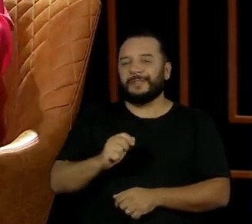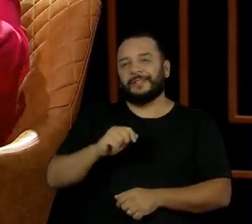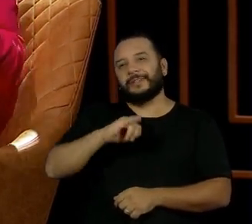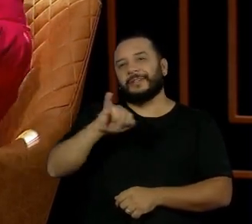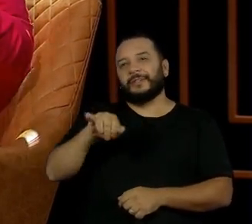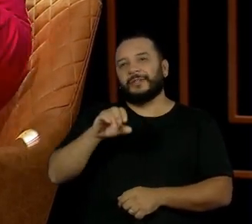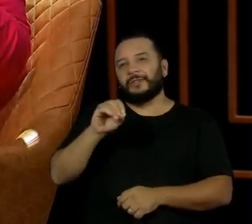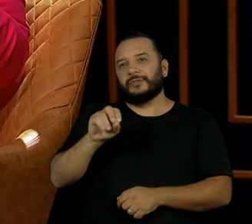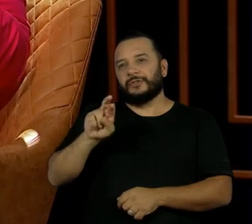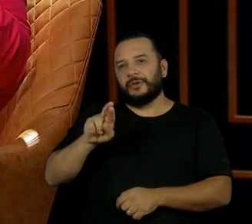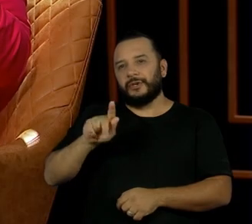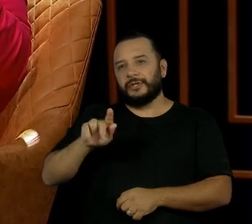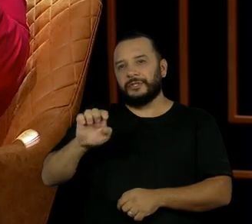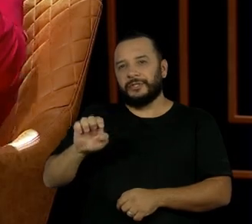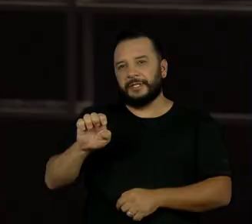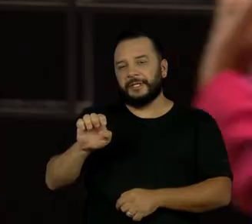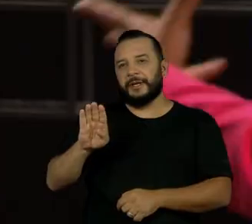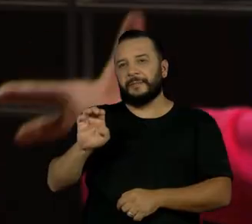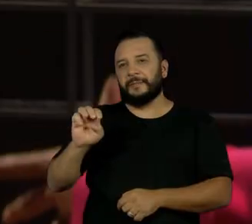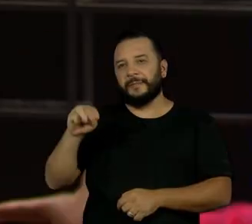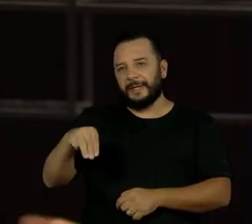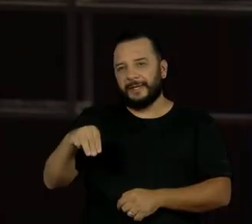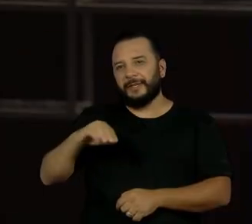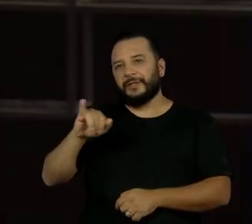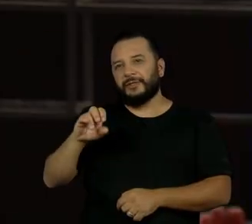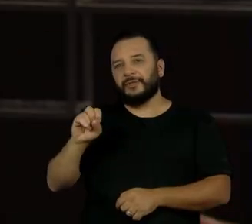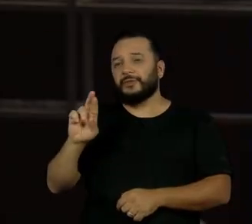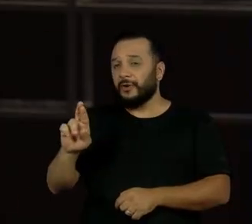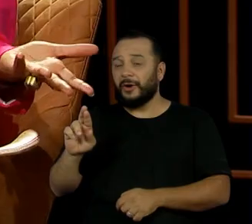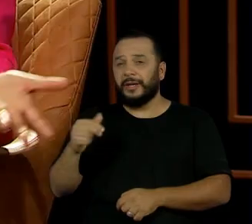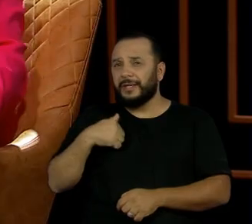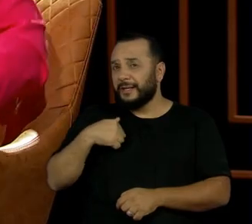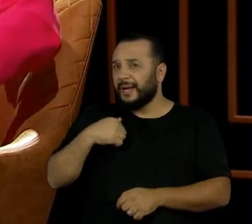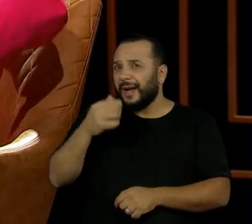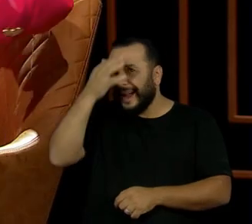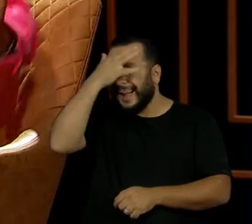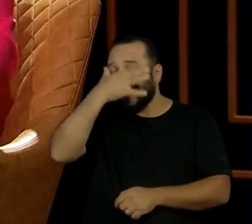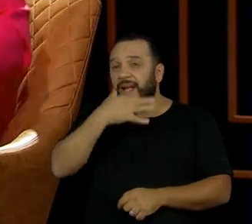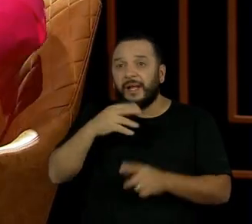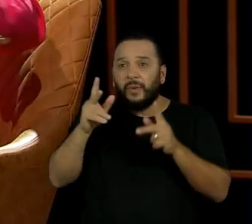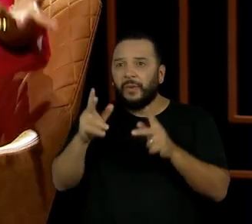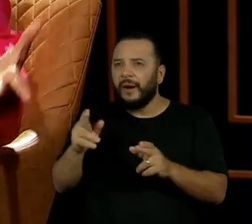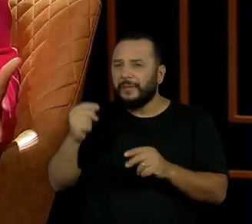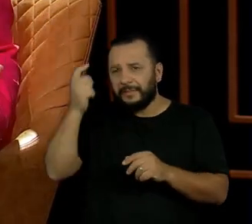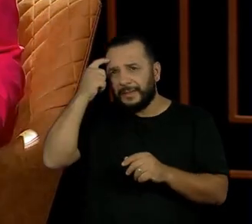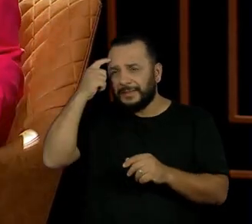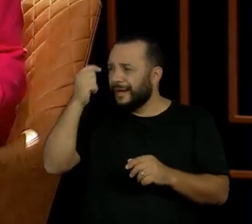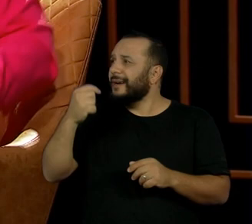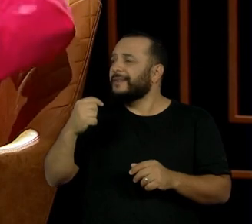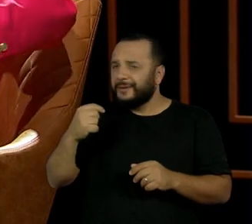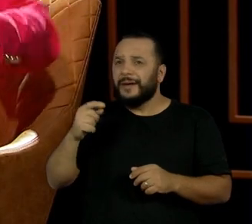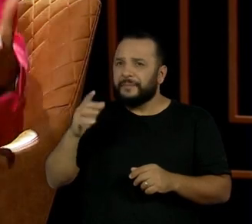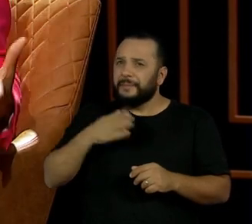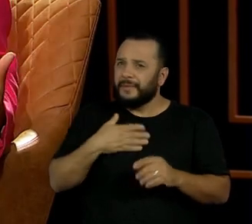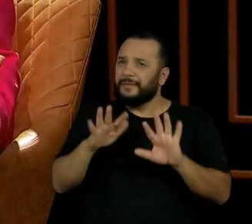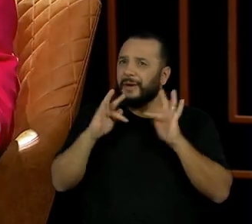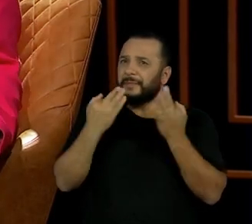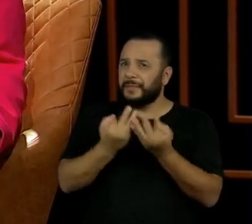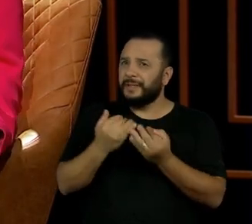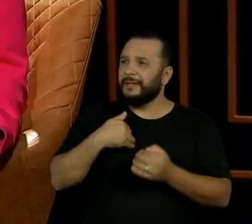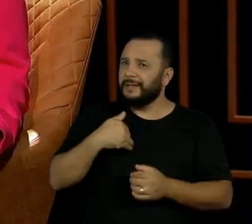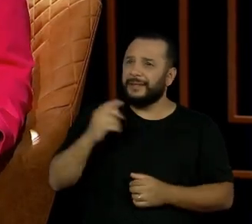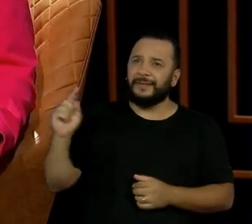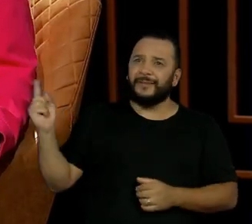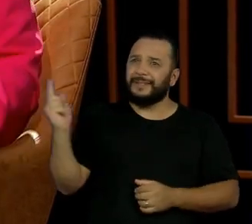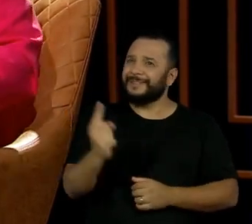o Jorge Ben era um parente meu então eu tinha isso tipo gente primo de alguém aqui daqui a pouco ele vai chegar